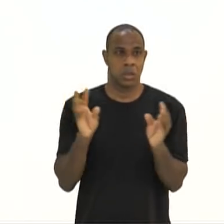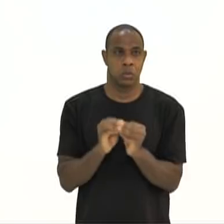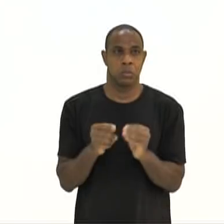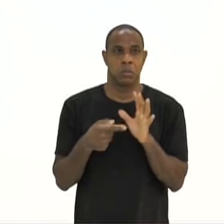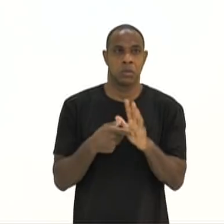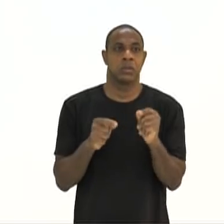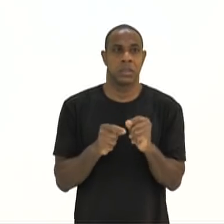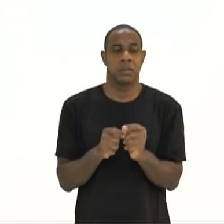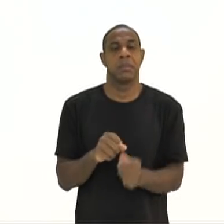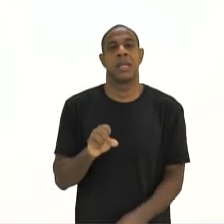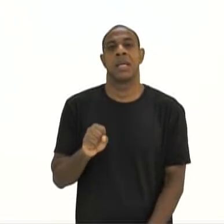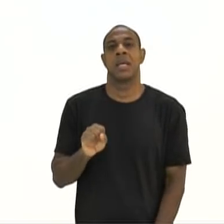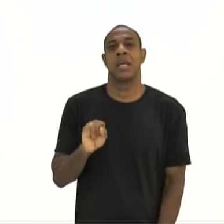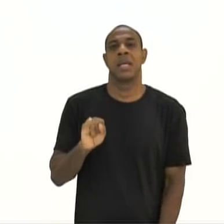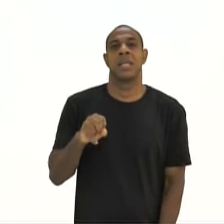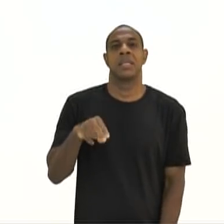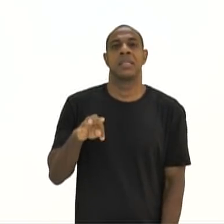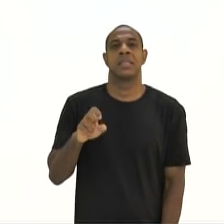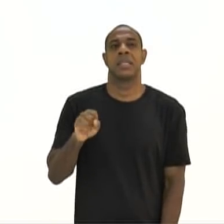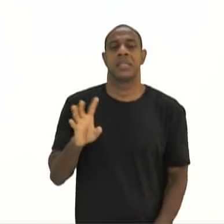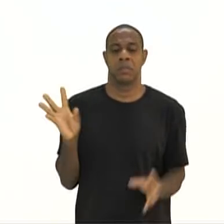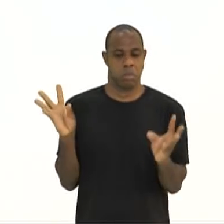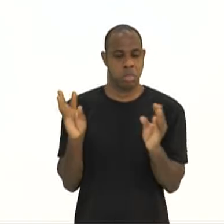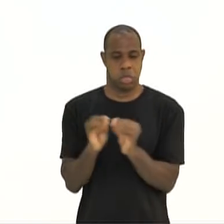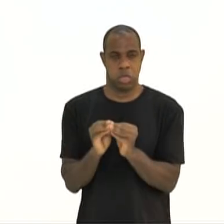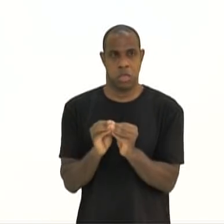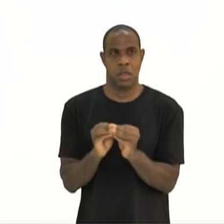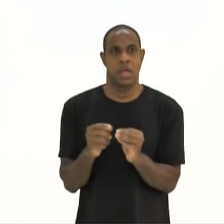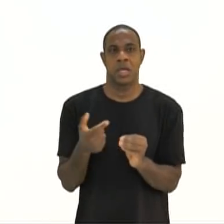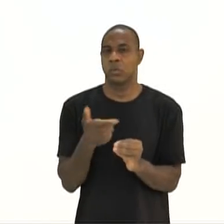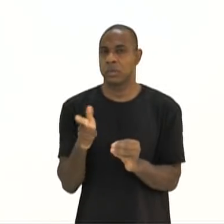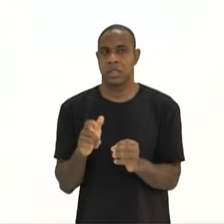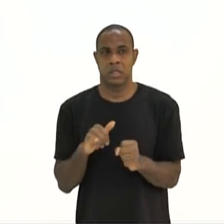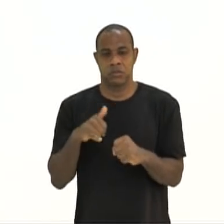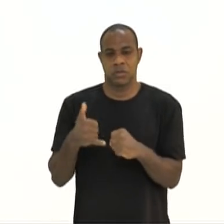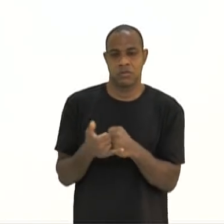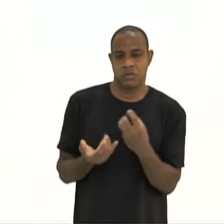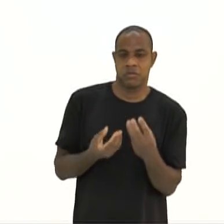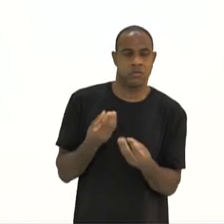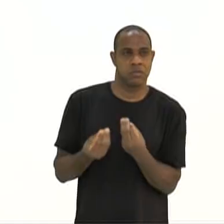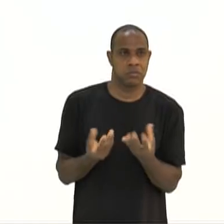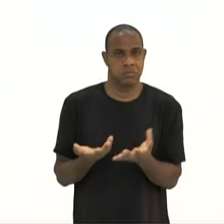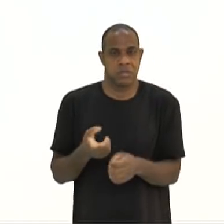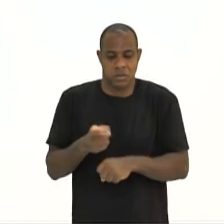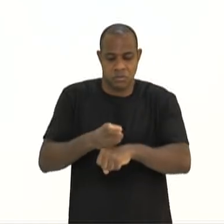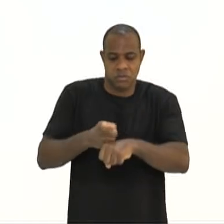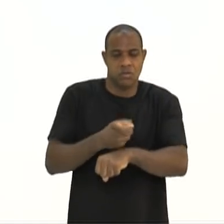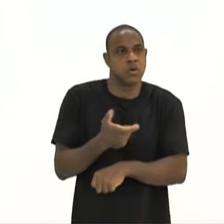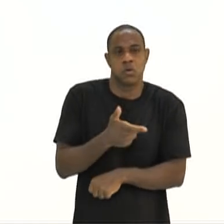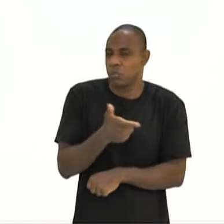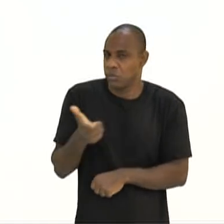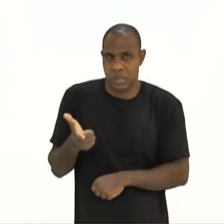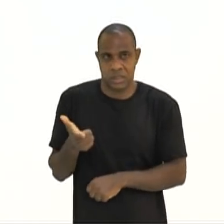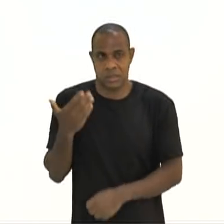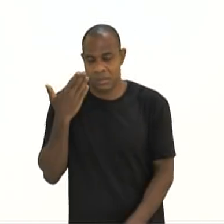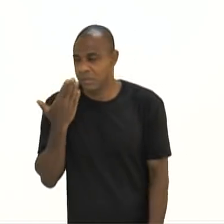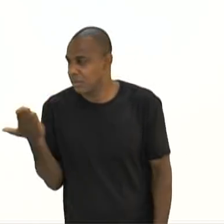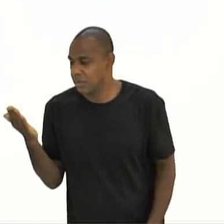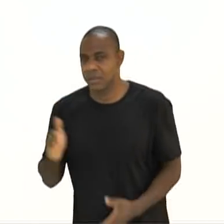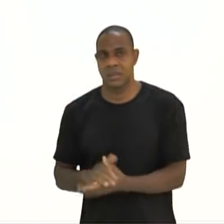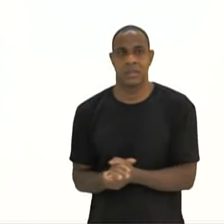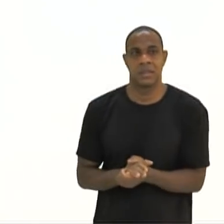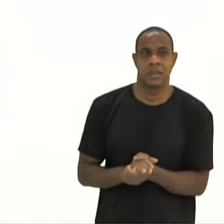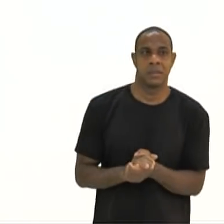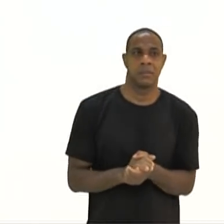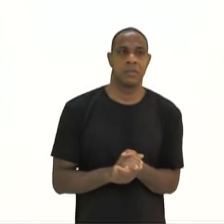uma síntese, que não contém tantos adjetivos para atrair o leitor. Não há uma situação enfática